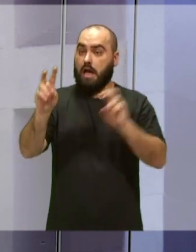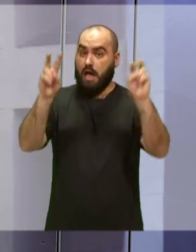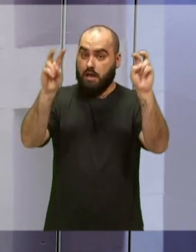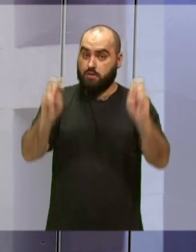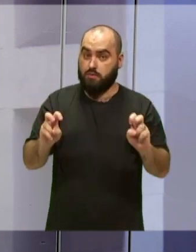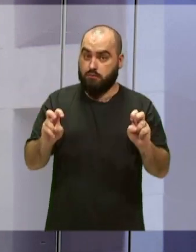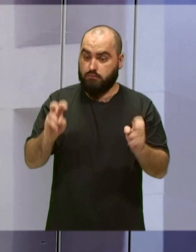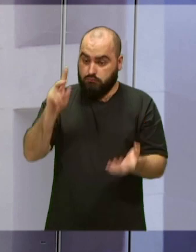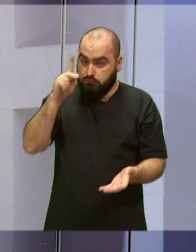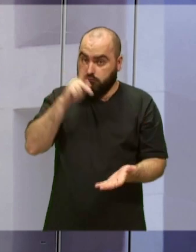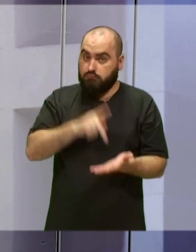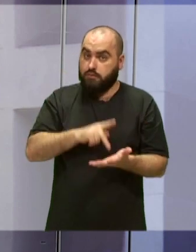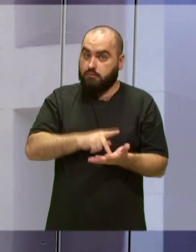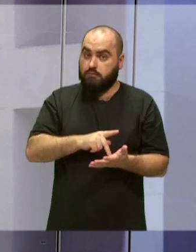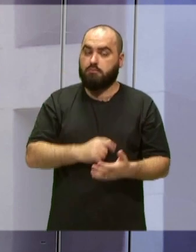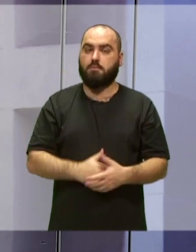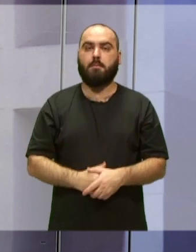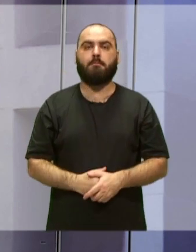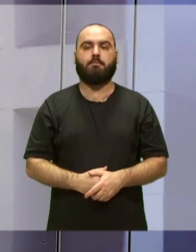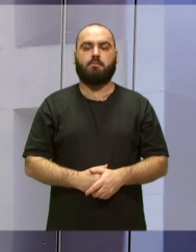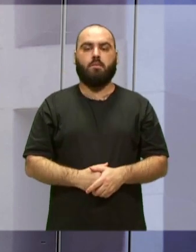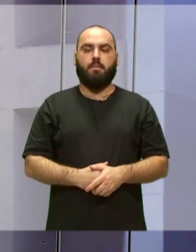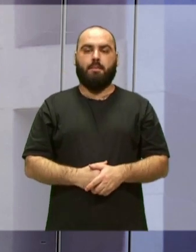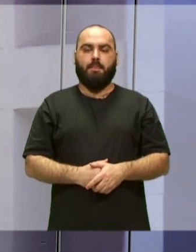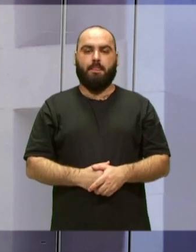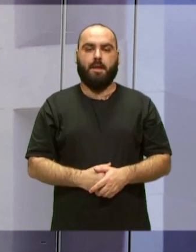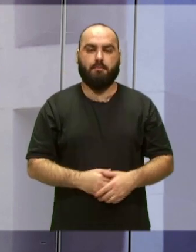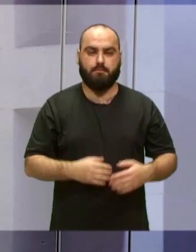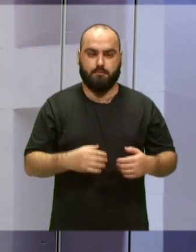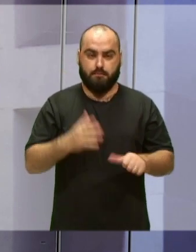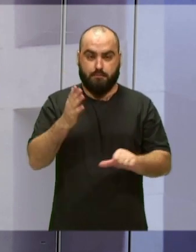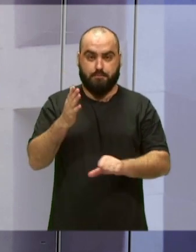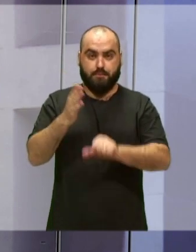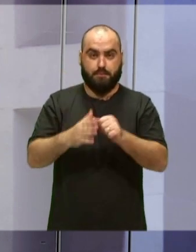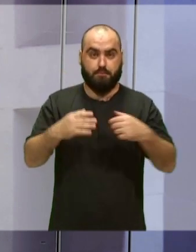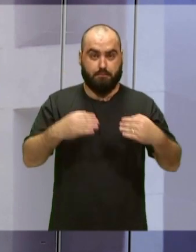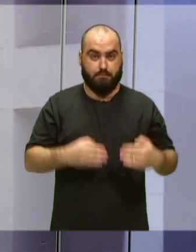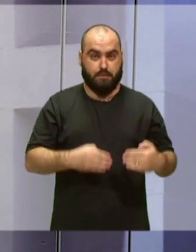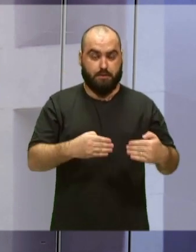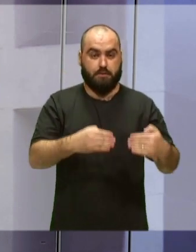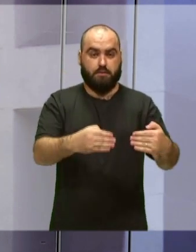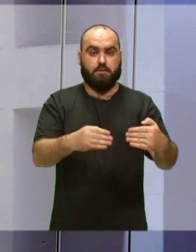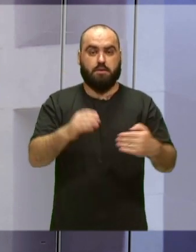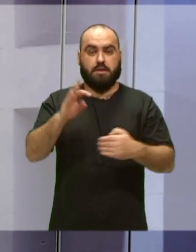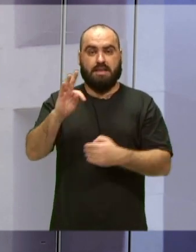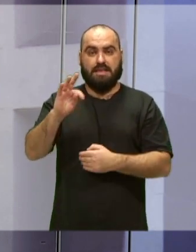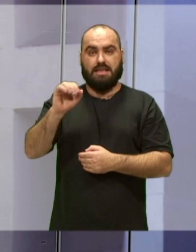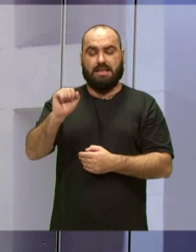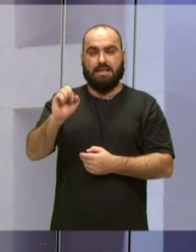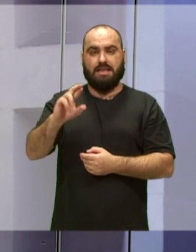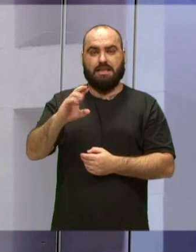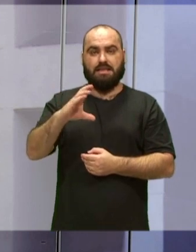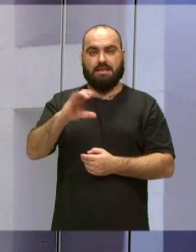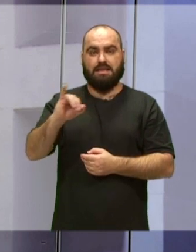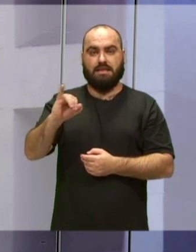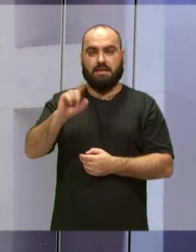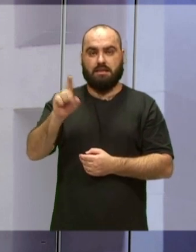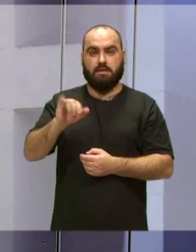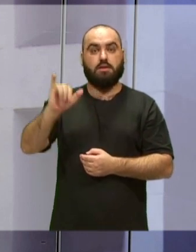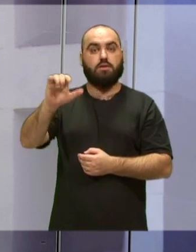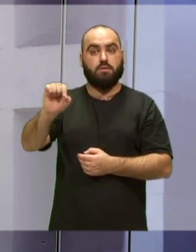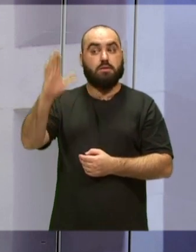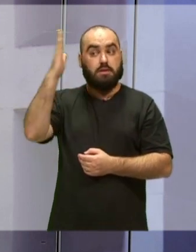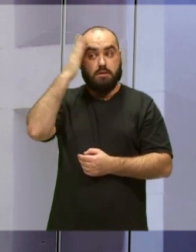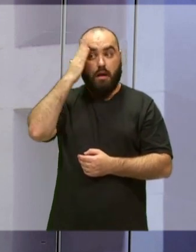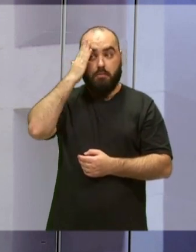ao n o o ministro primeiro ministro quando eu entrei Ministro Tarcísio sabe o meu nome